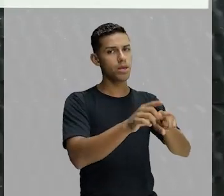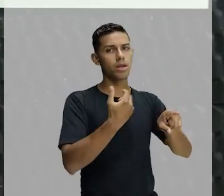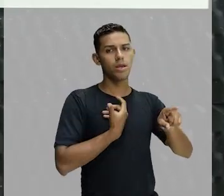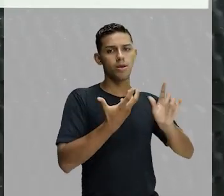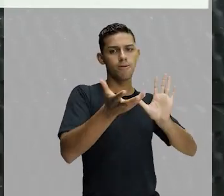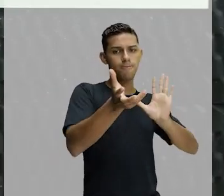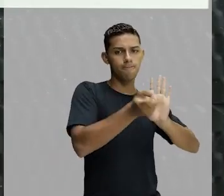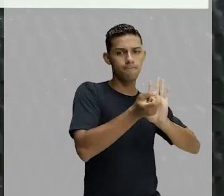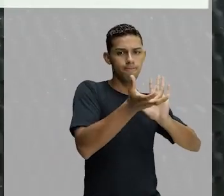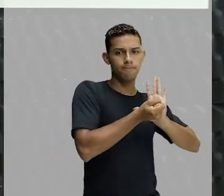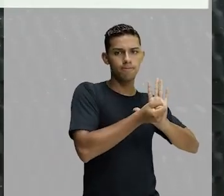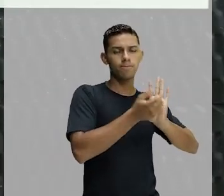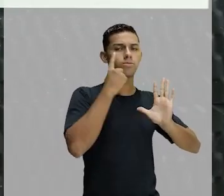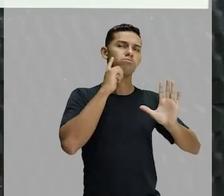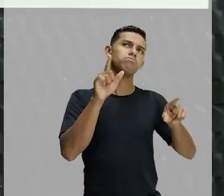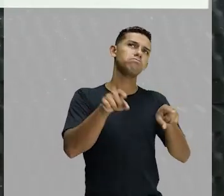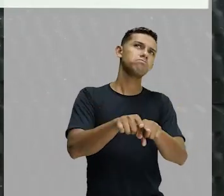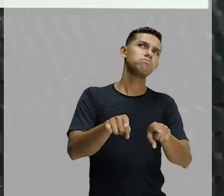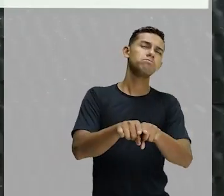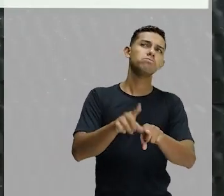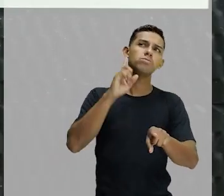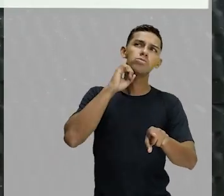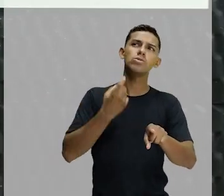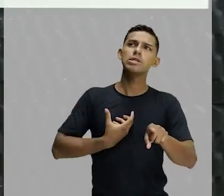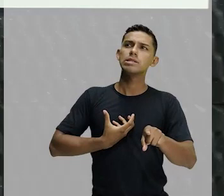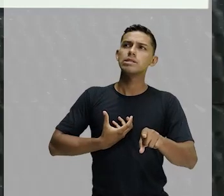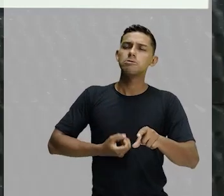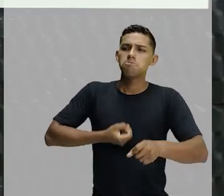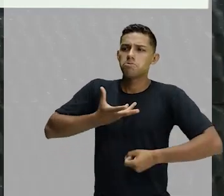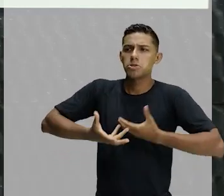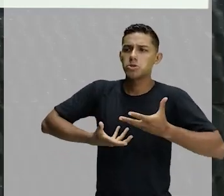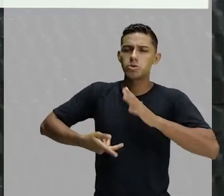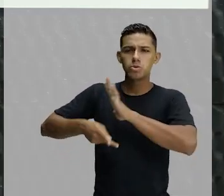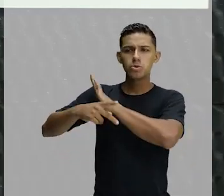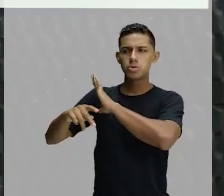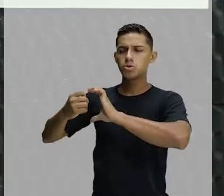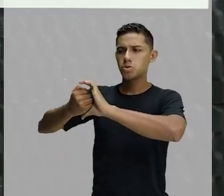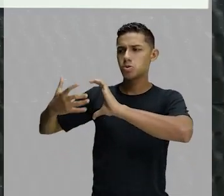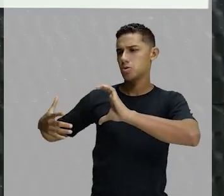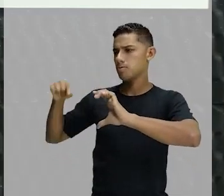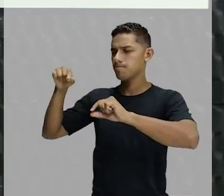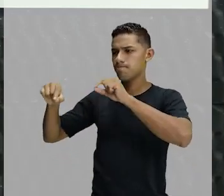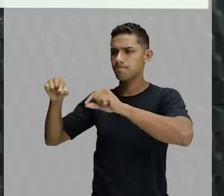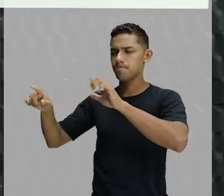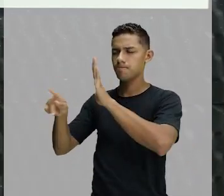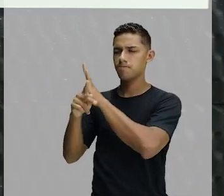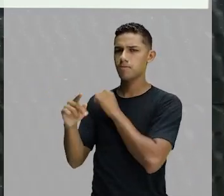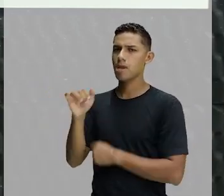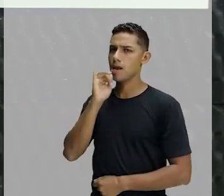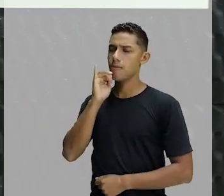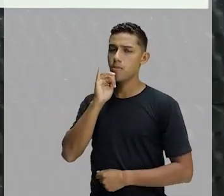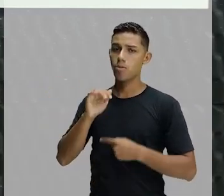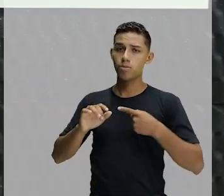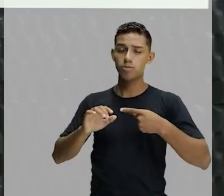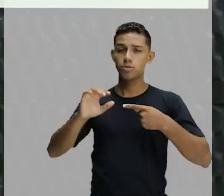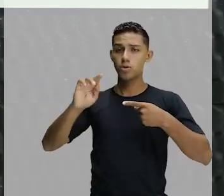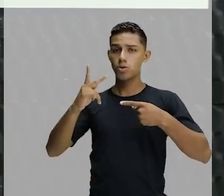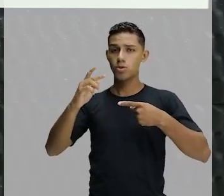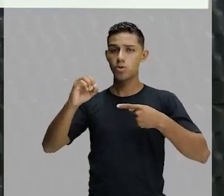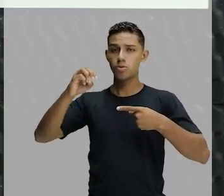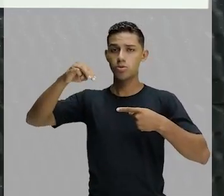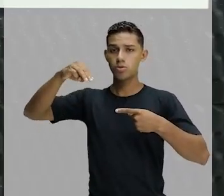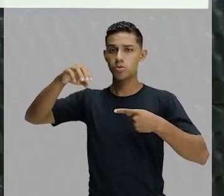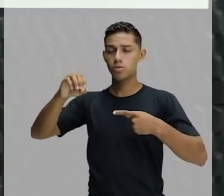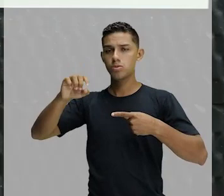dominante, ele expressava a sua característica tanto na forma de homozigoto quanto na forma